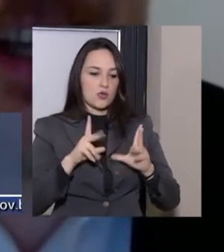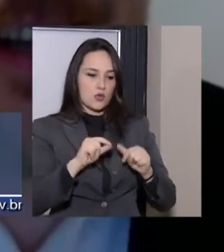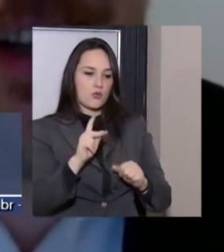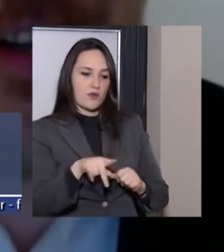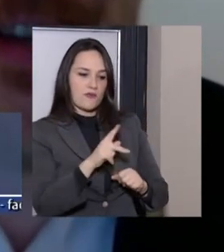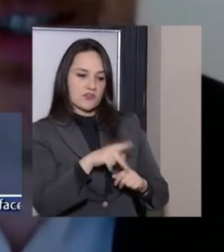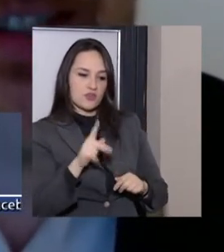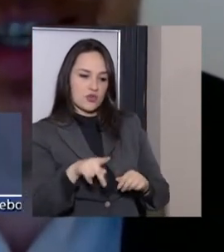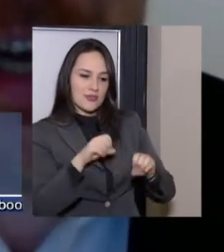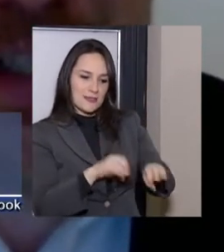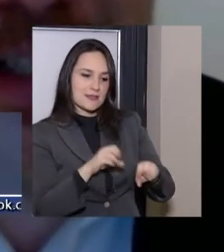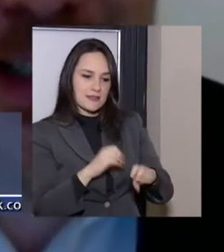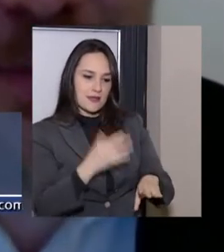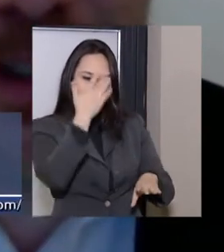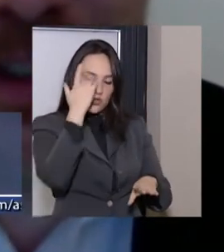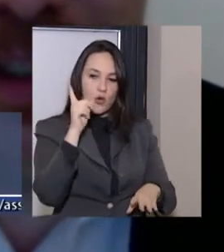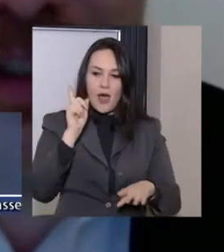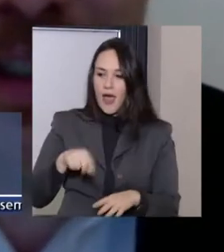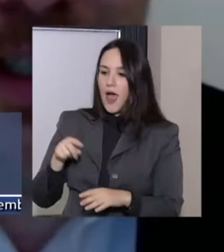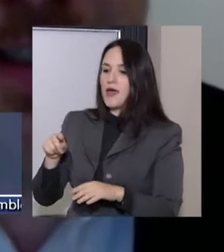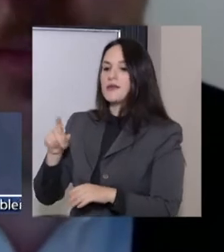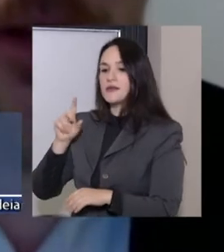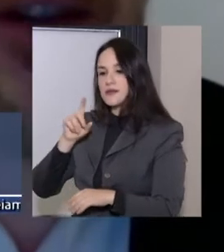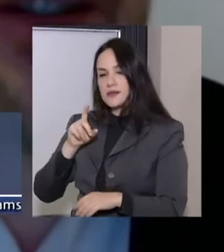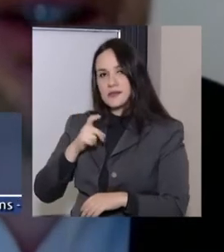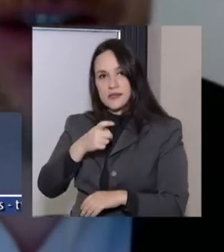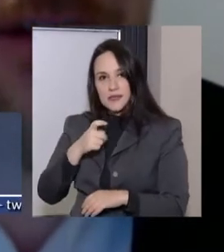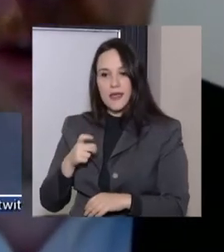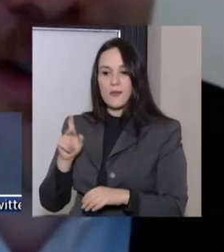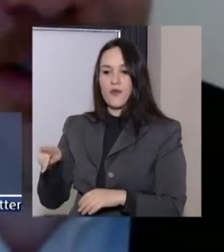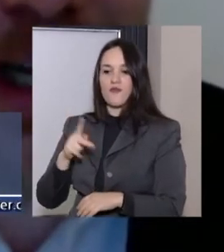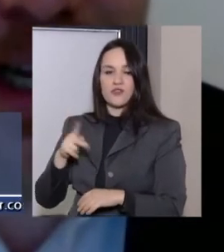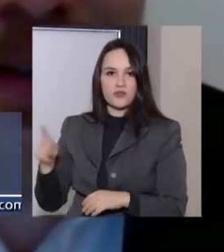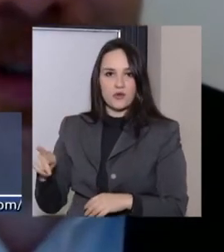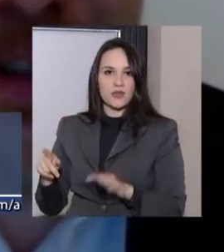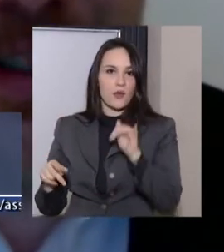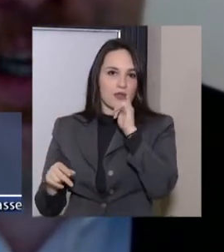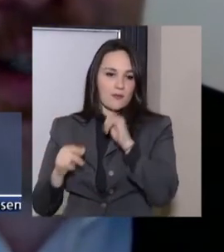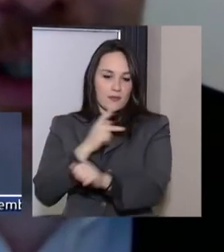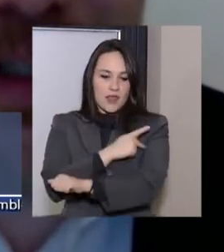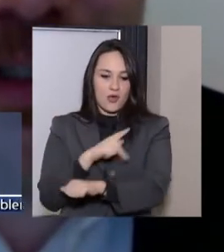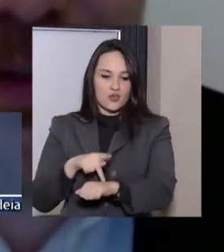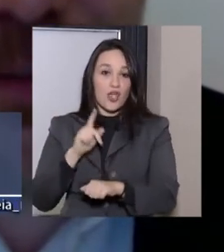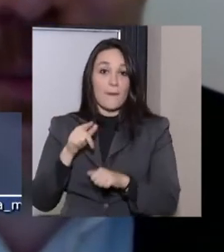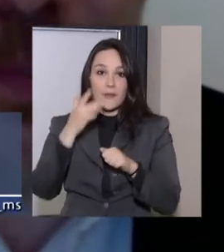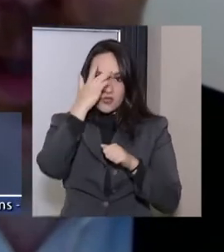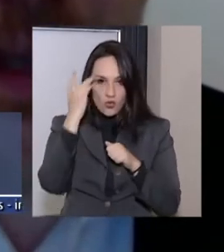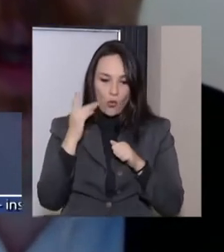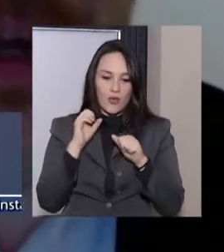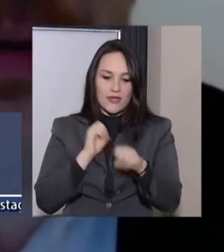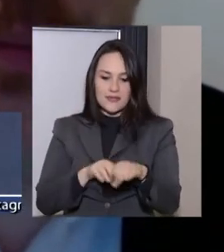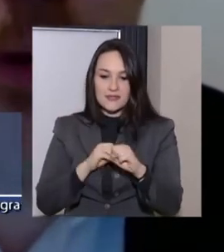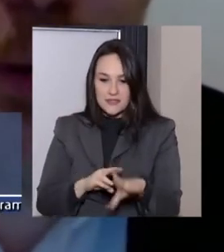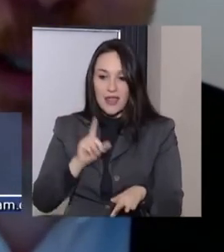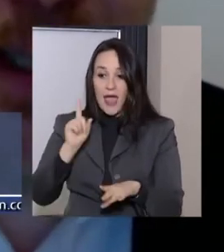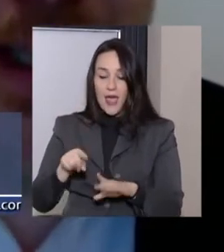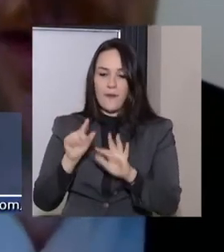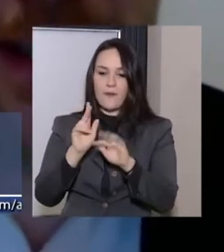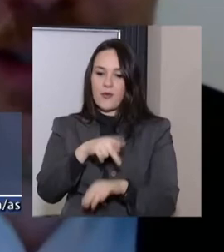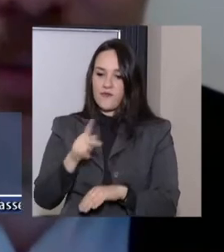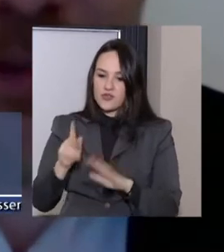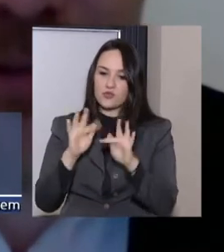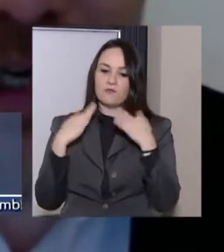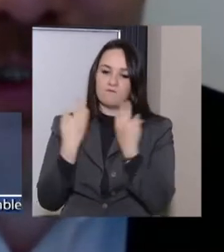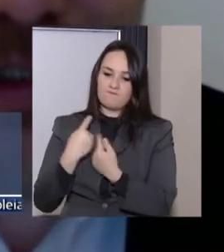lindo, essa é a continuidade que a gente precisa. São professores que vão atuar na educação pública,